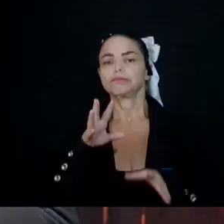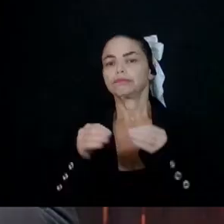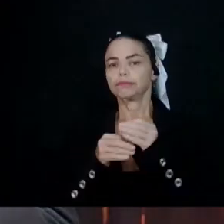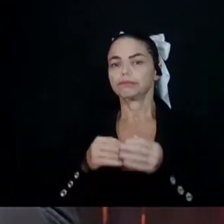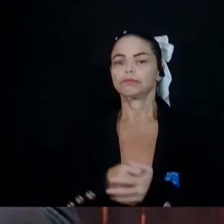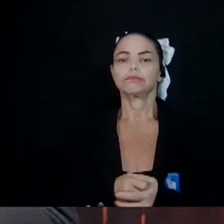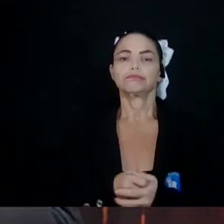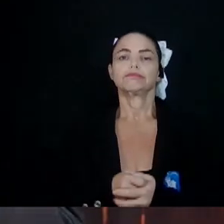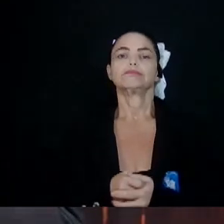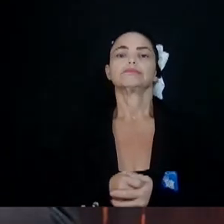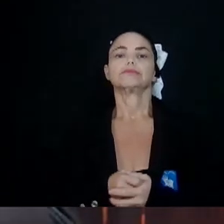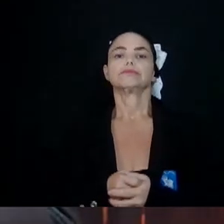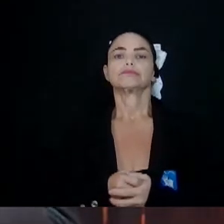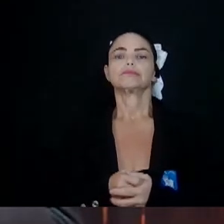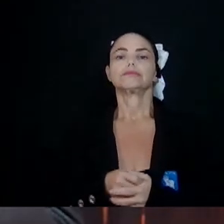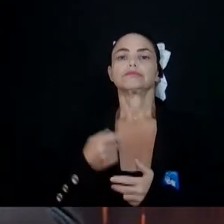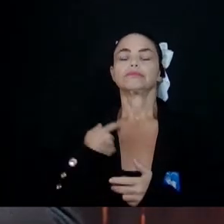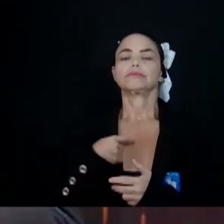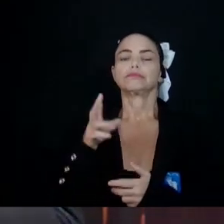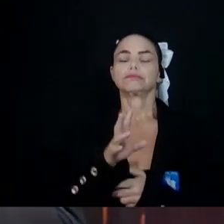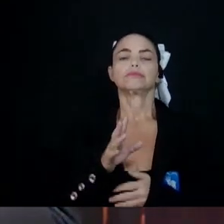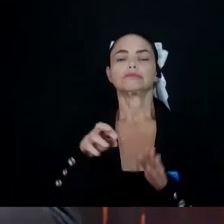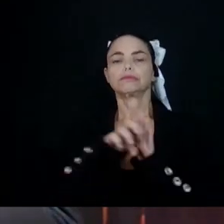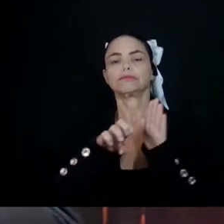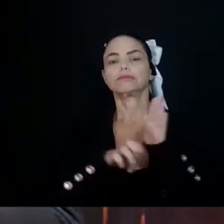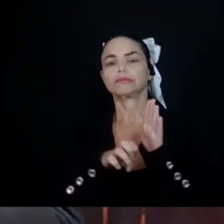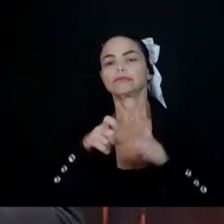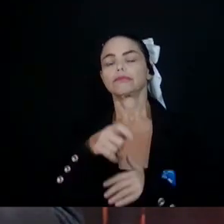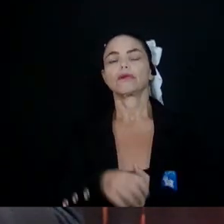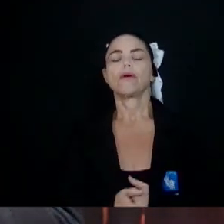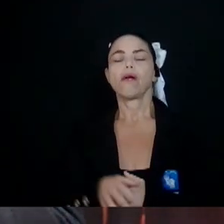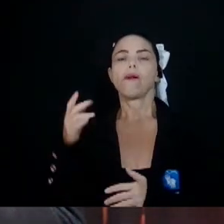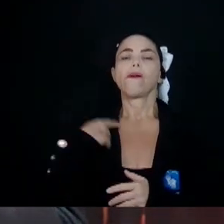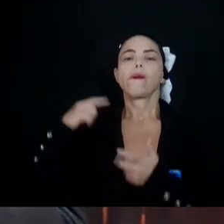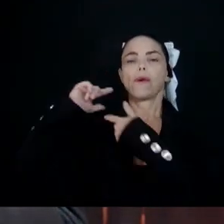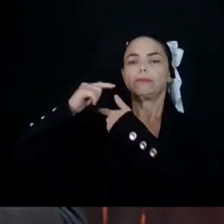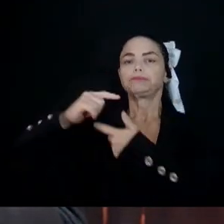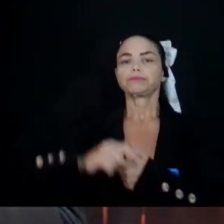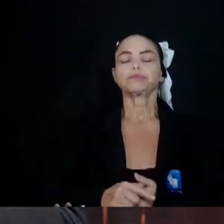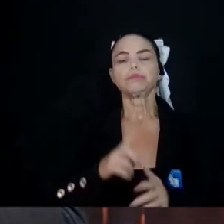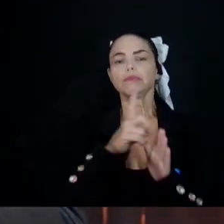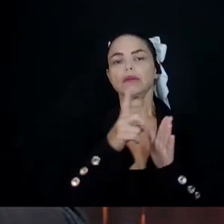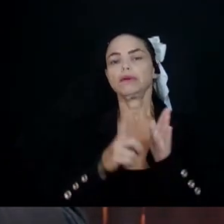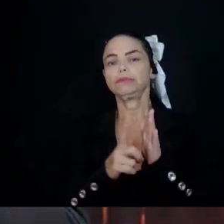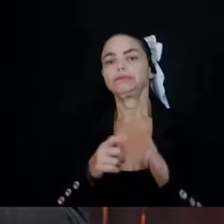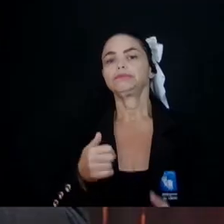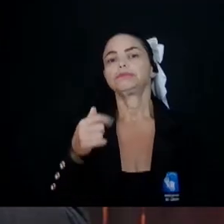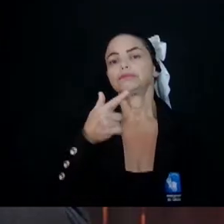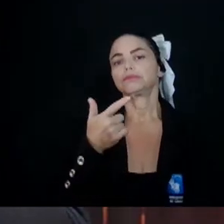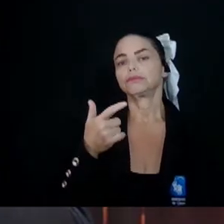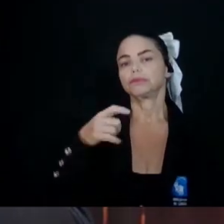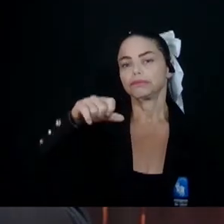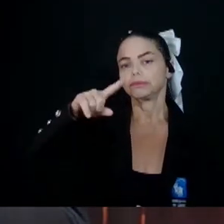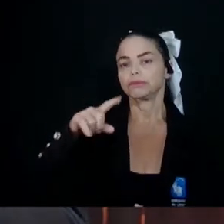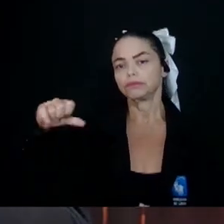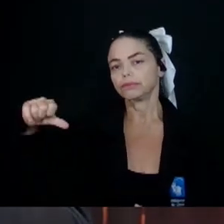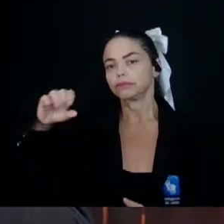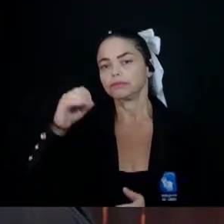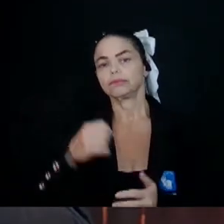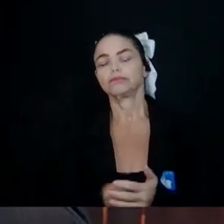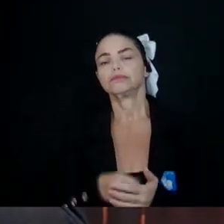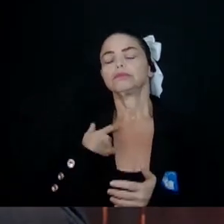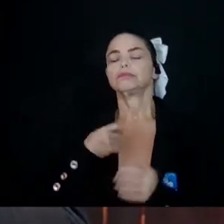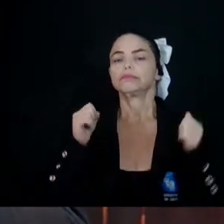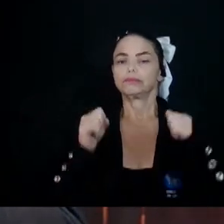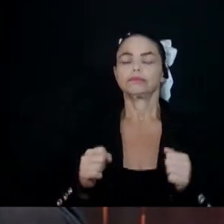né, o Estatuto da Criança e Adolescente tradicional, lá da década de 90, é no sentido de que quem pode e